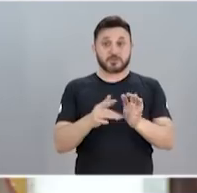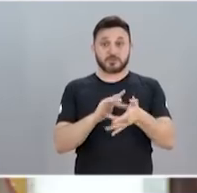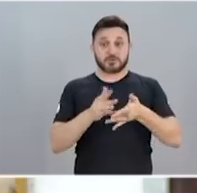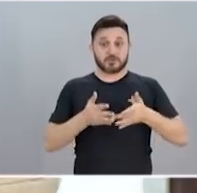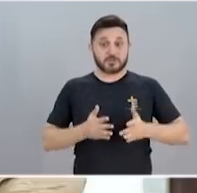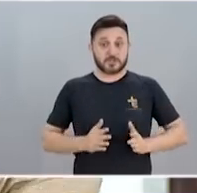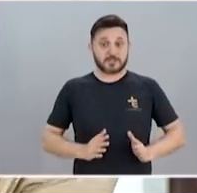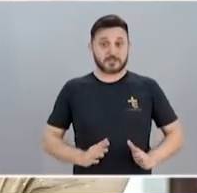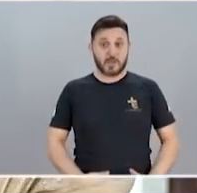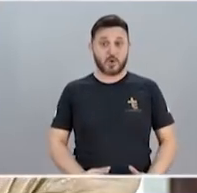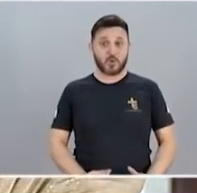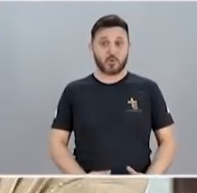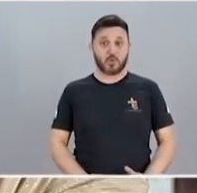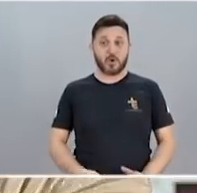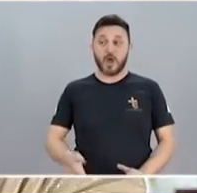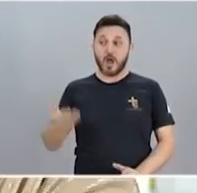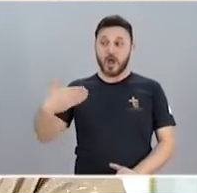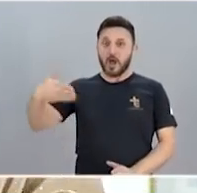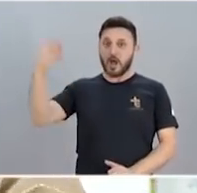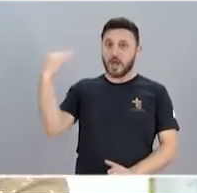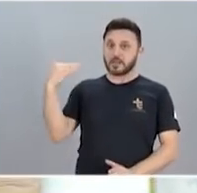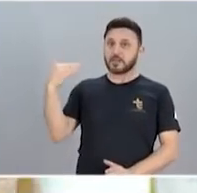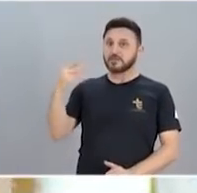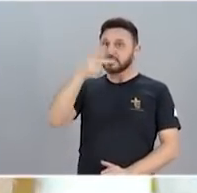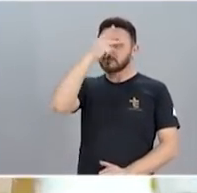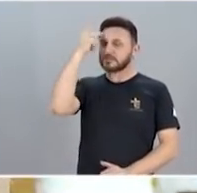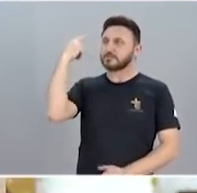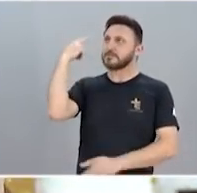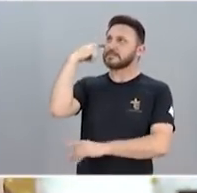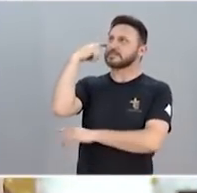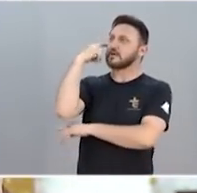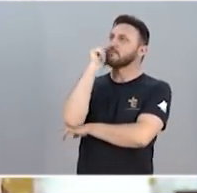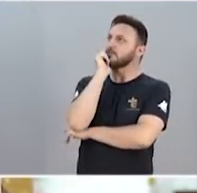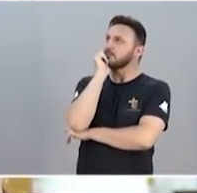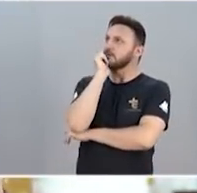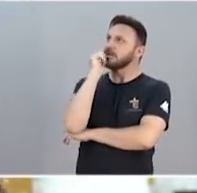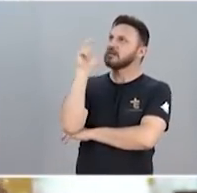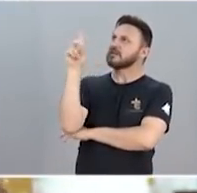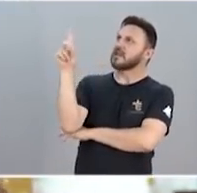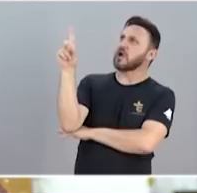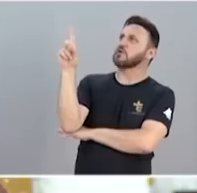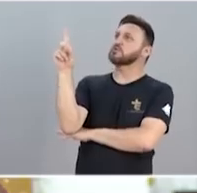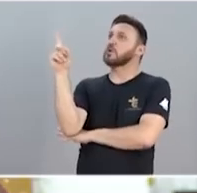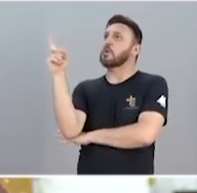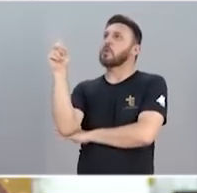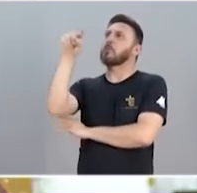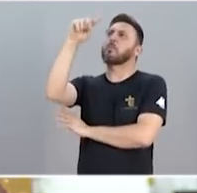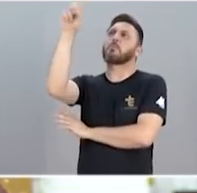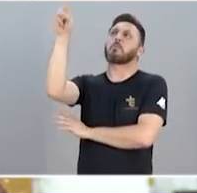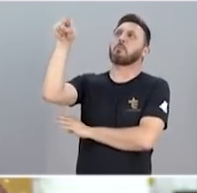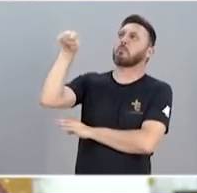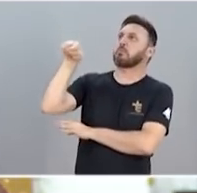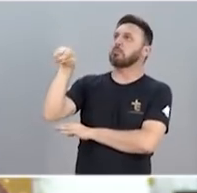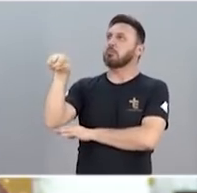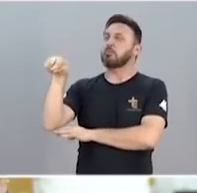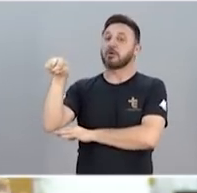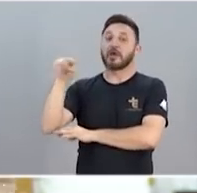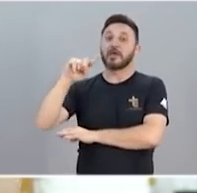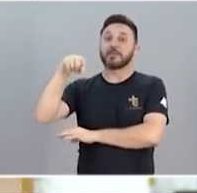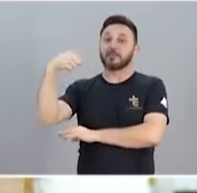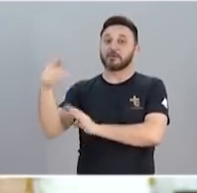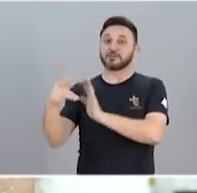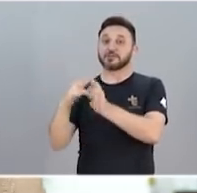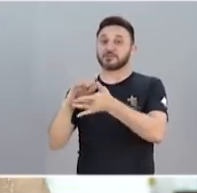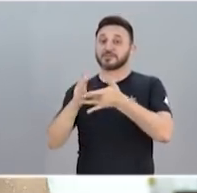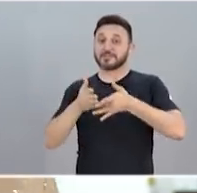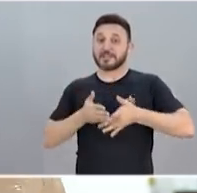o fazia enxergar Deus naquele nível, até Jesus manifestar. Mas muitas coisas